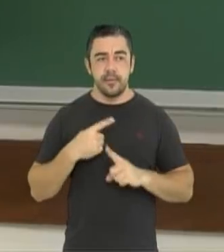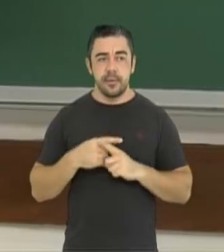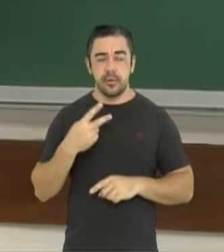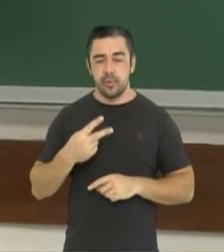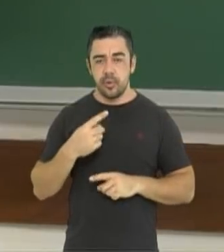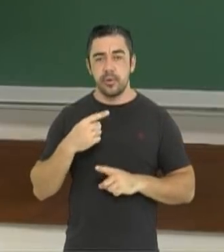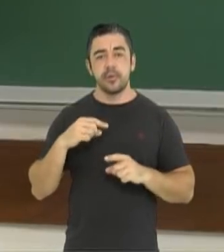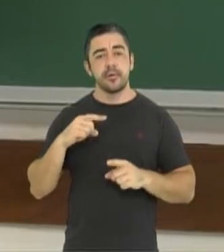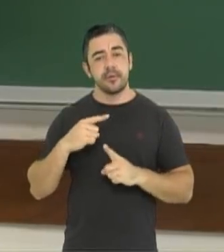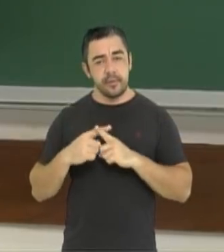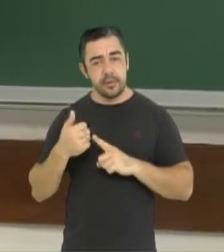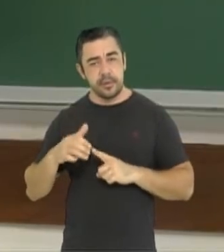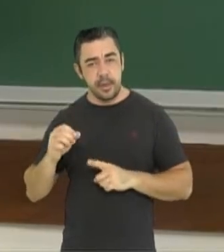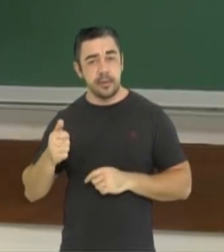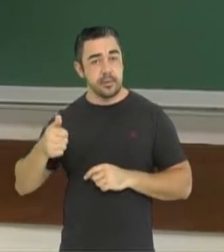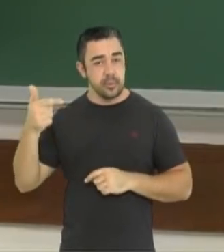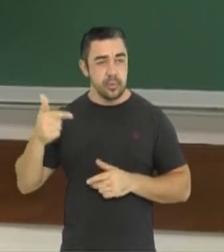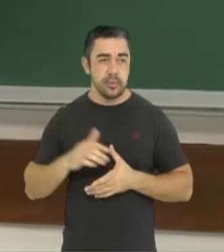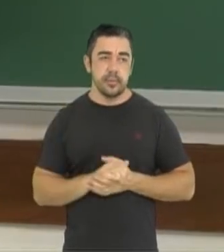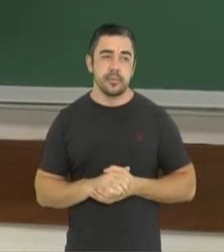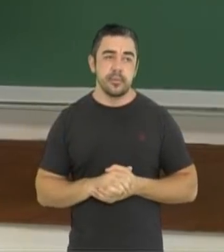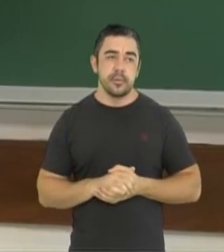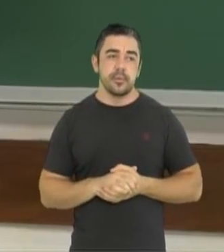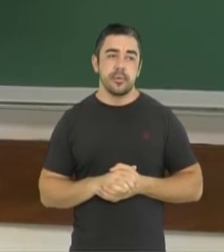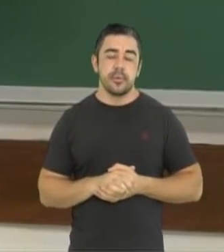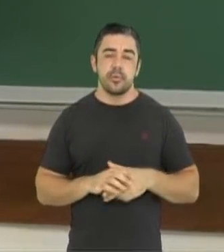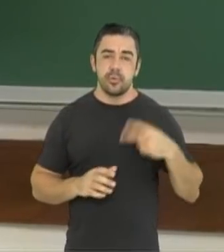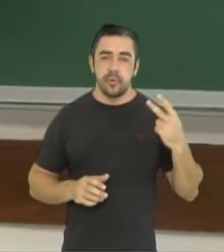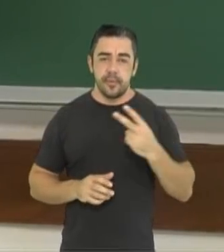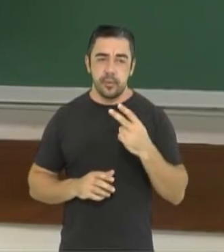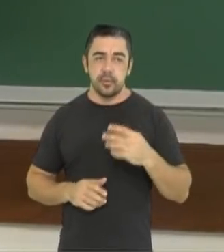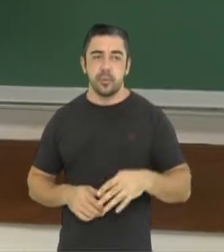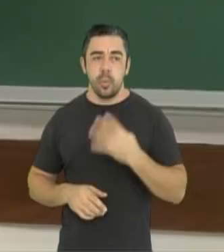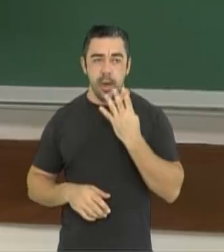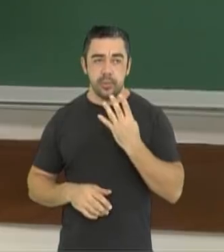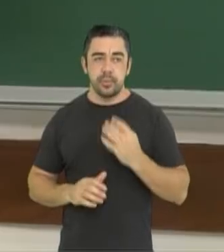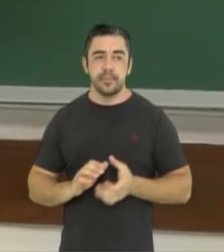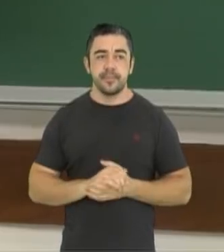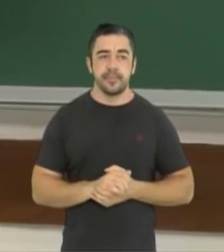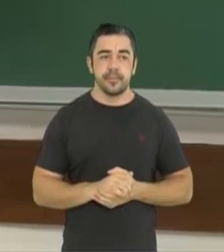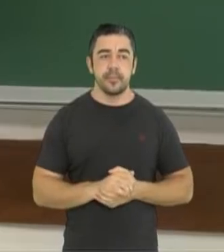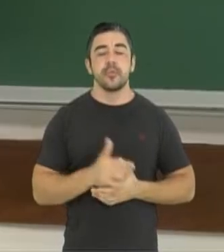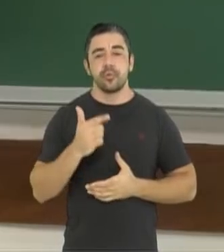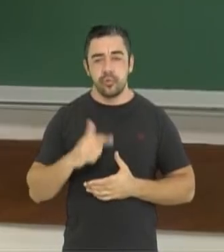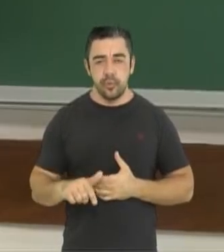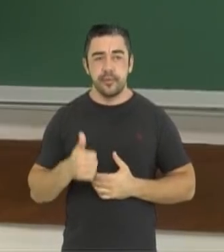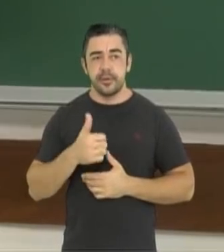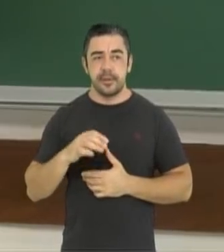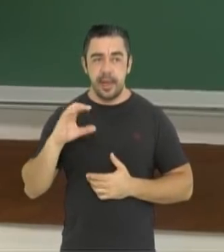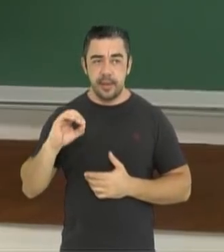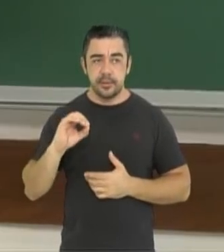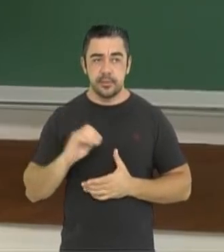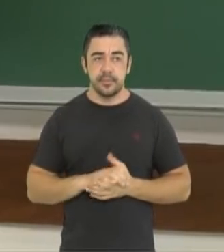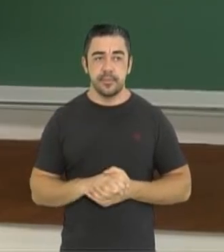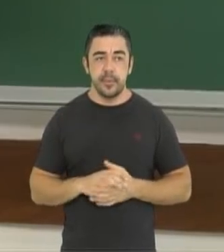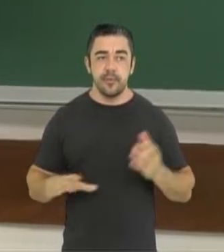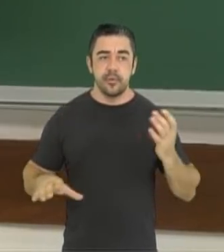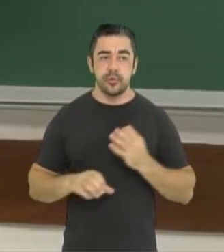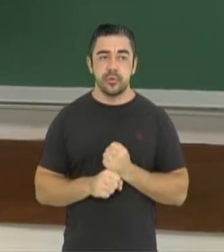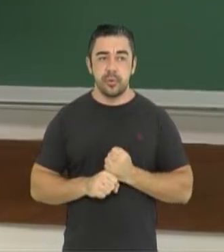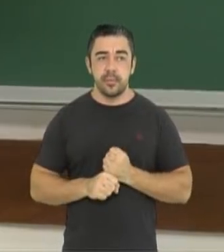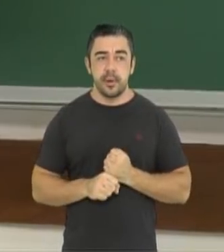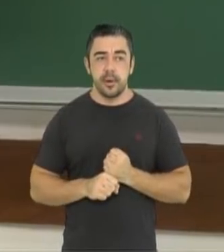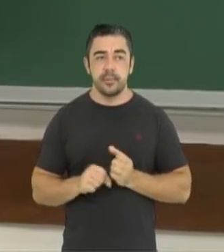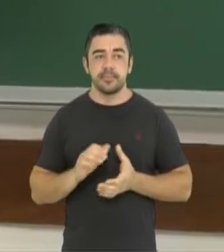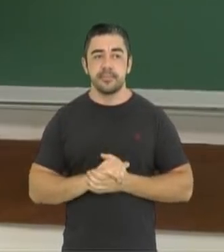na 2. Então, eu vou fazer a multiplicação dos inteiros, 2 vezes 2, 4. Vou repetir a base 10 e vou somar